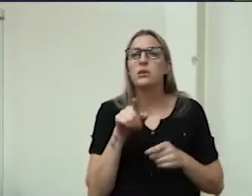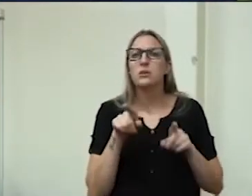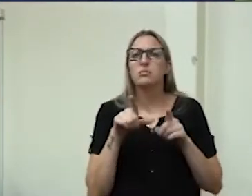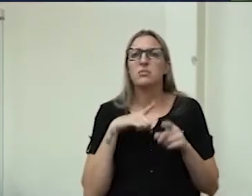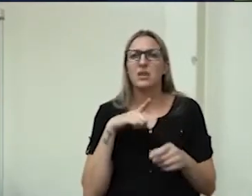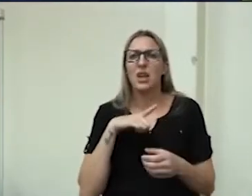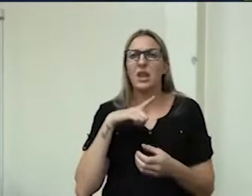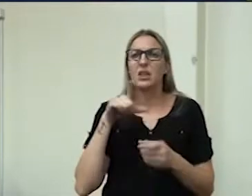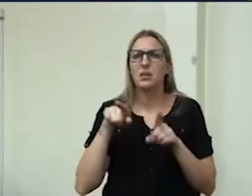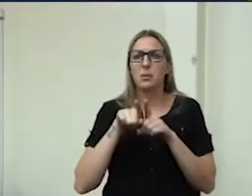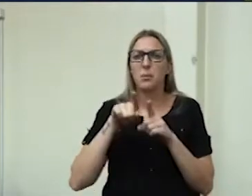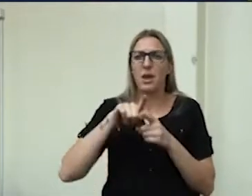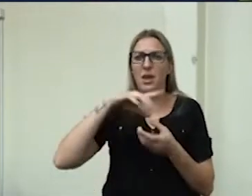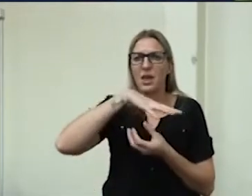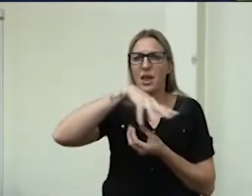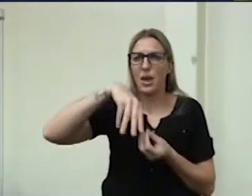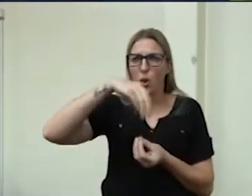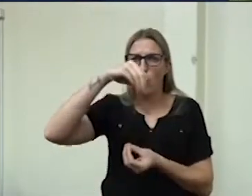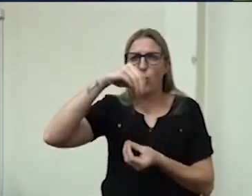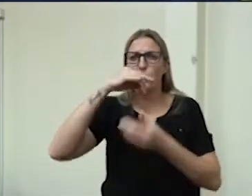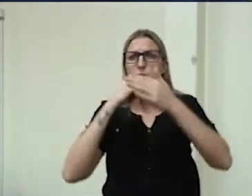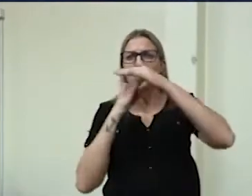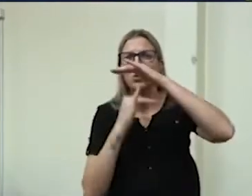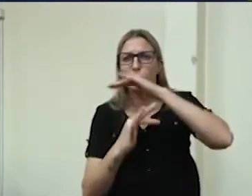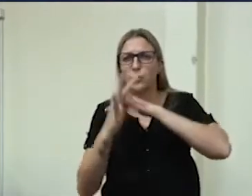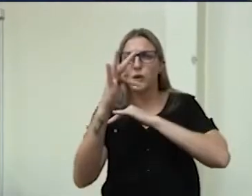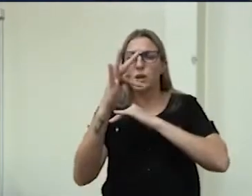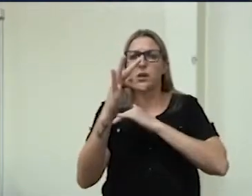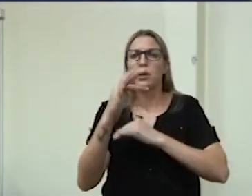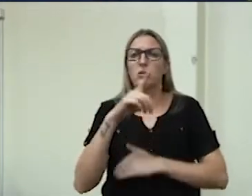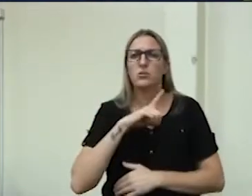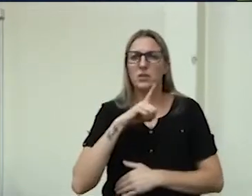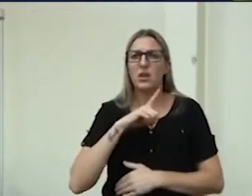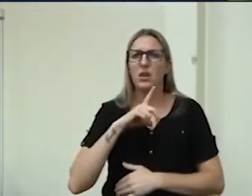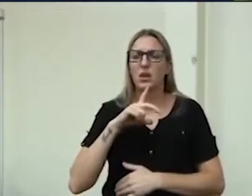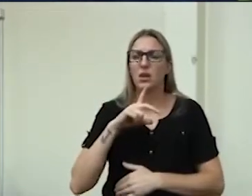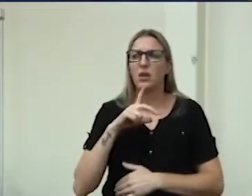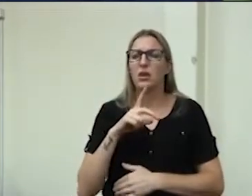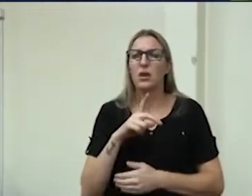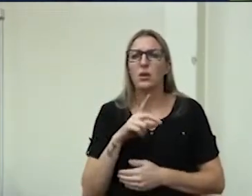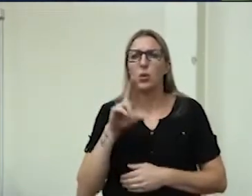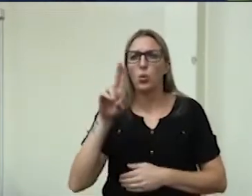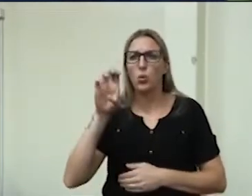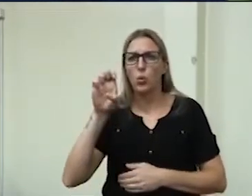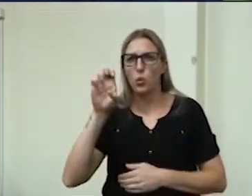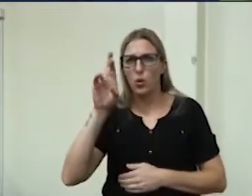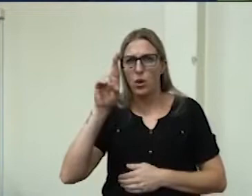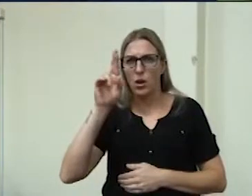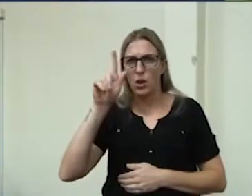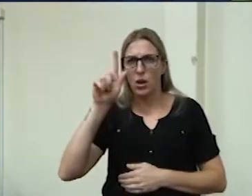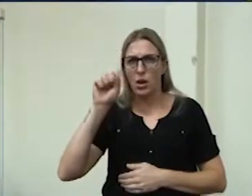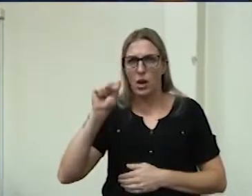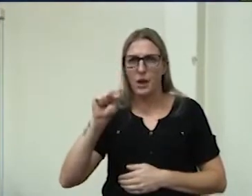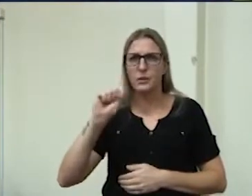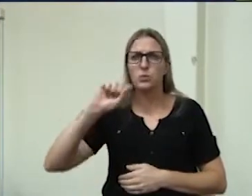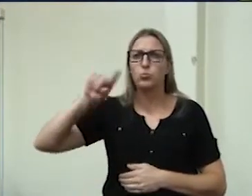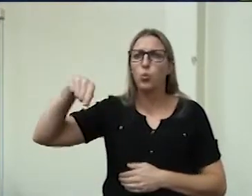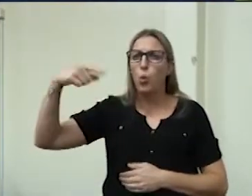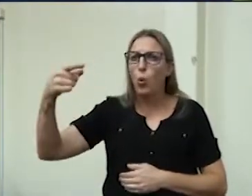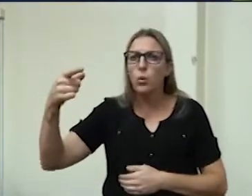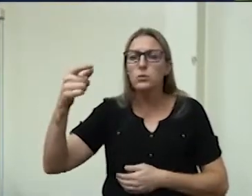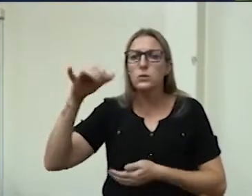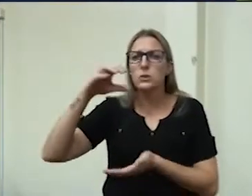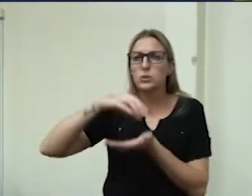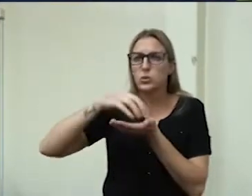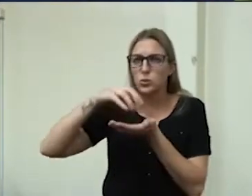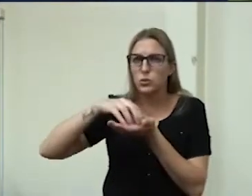Universidade Federal Fronteira Sul, temos aqui Instituto Federal, temos aqui também o UERGS, temos aqui outras